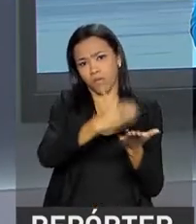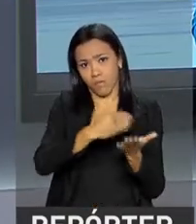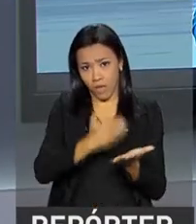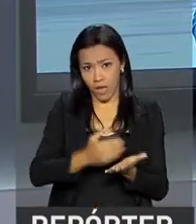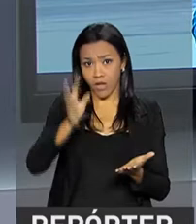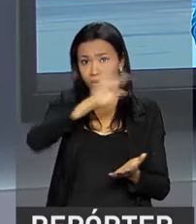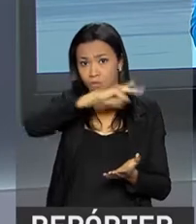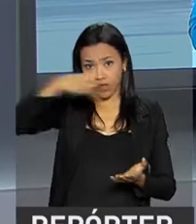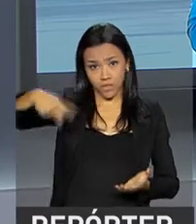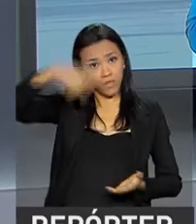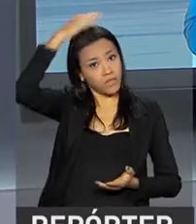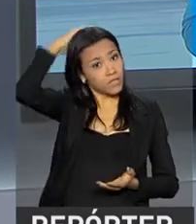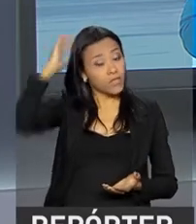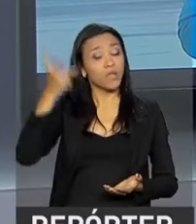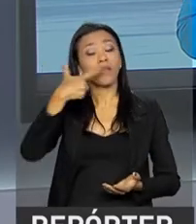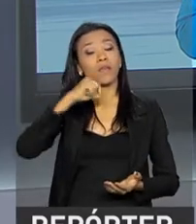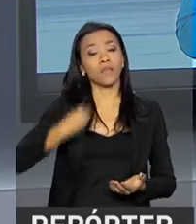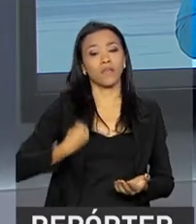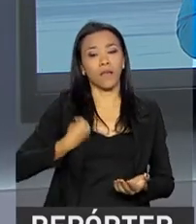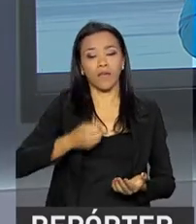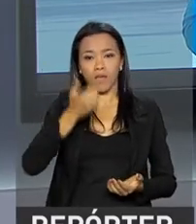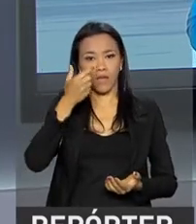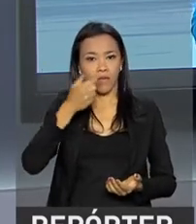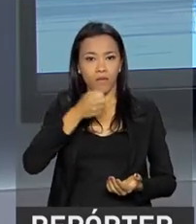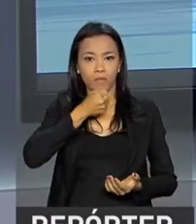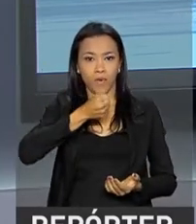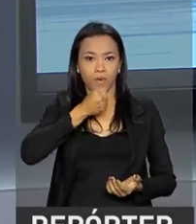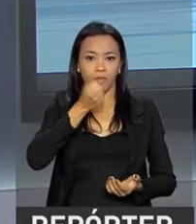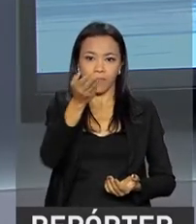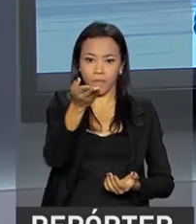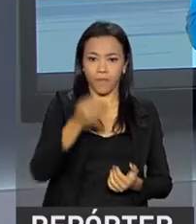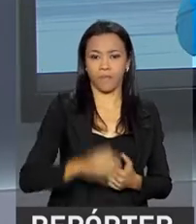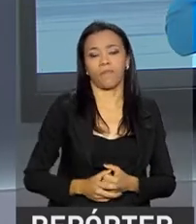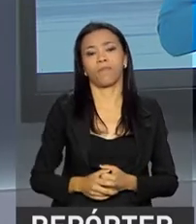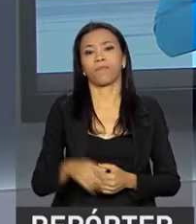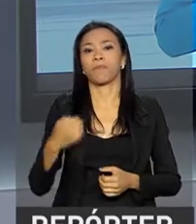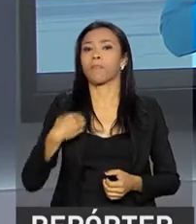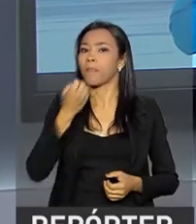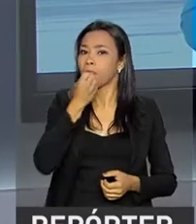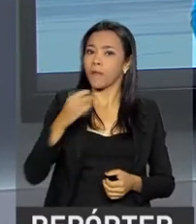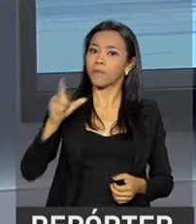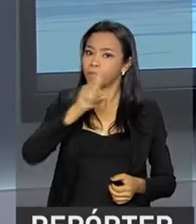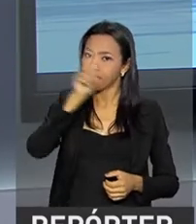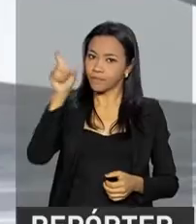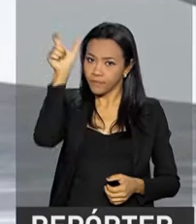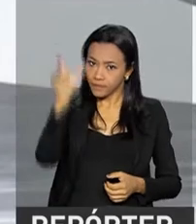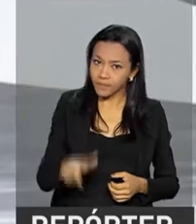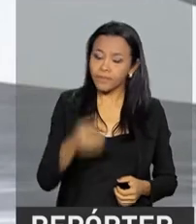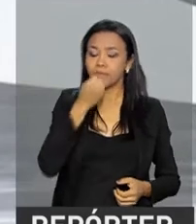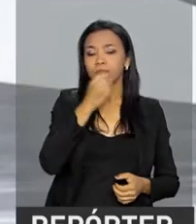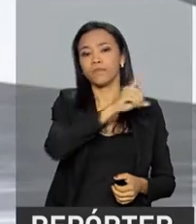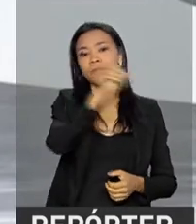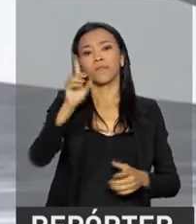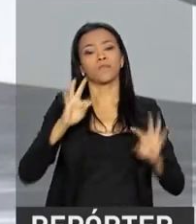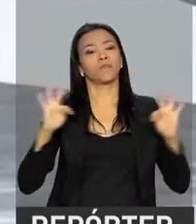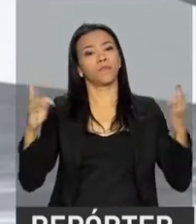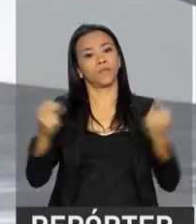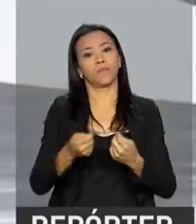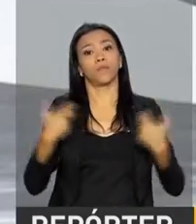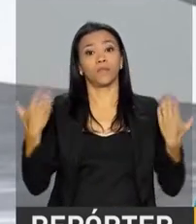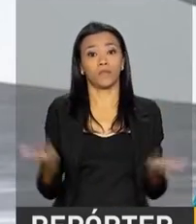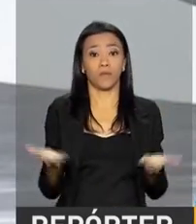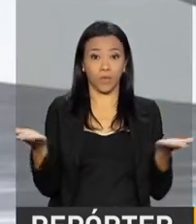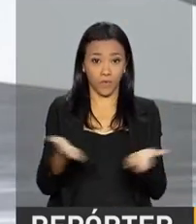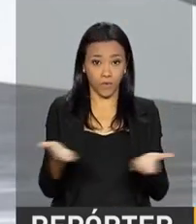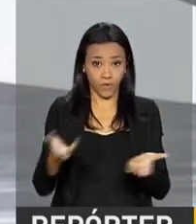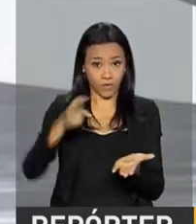quem está lá é repórter mark novo aymara bom dia para você bom dia pra você também renata bom dia a todos bom hoje